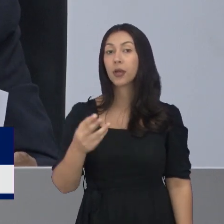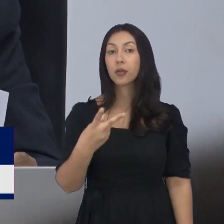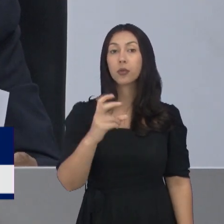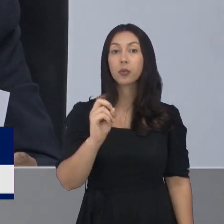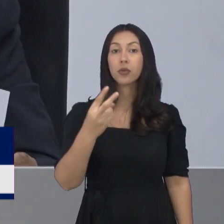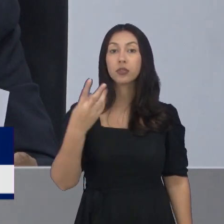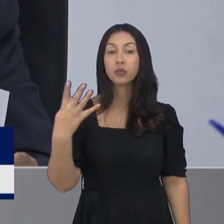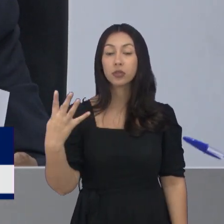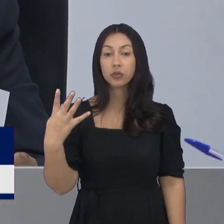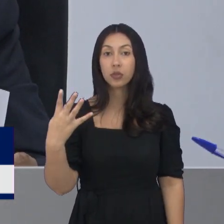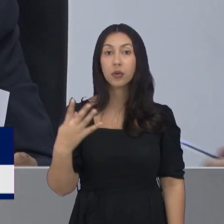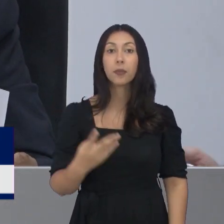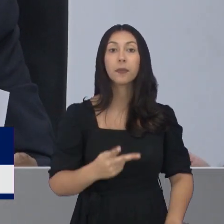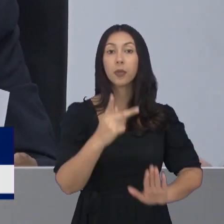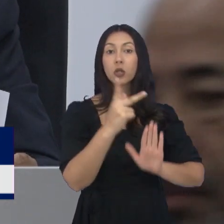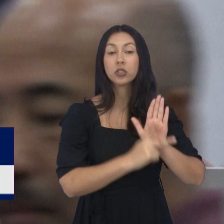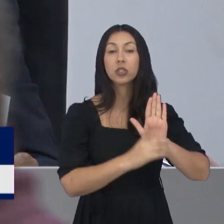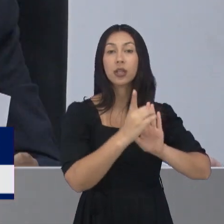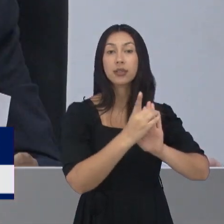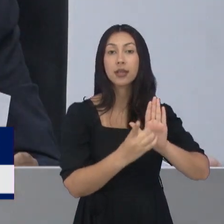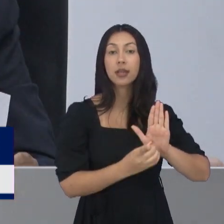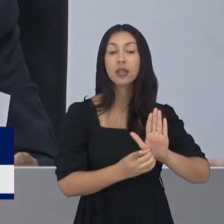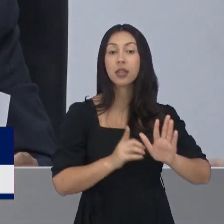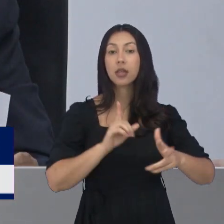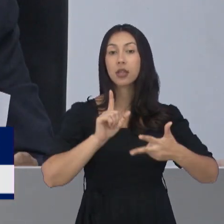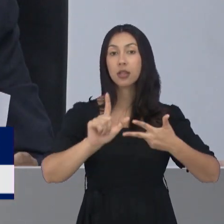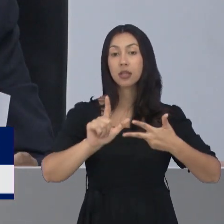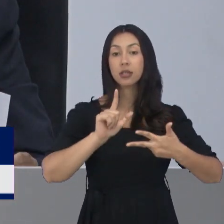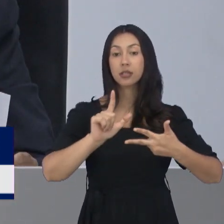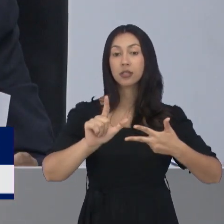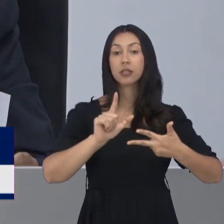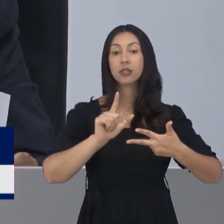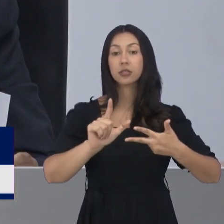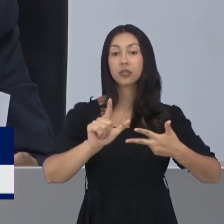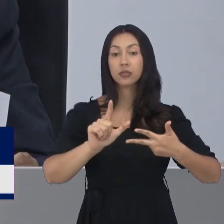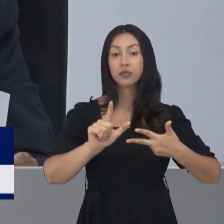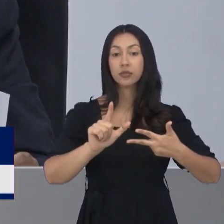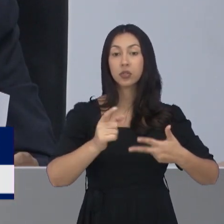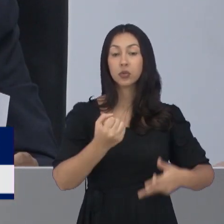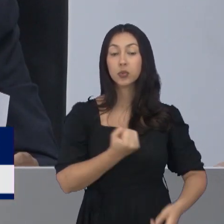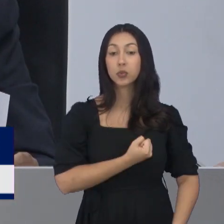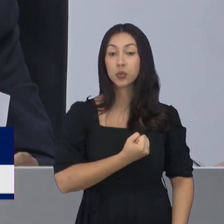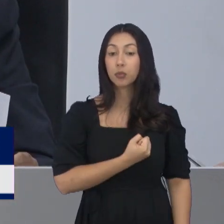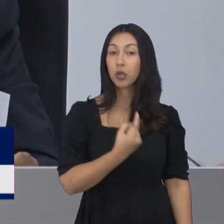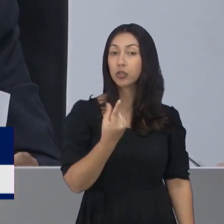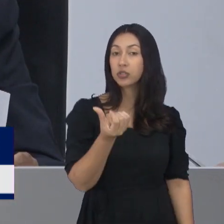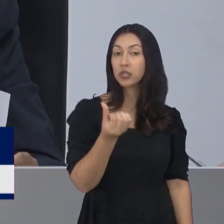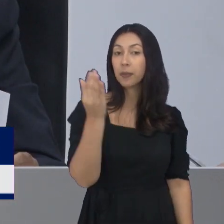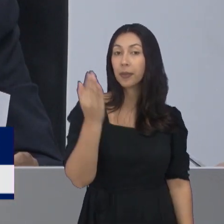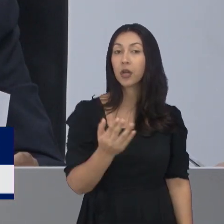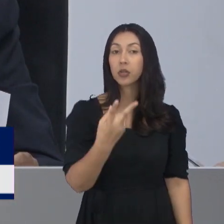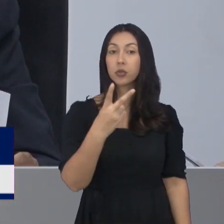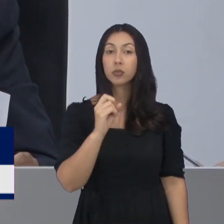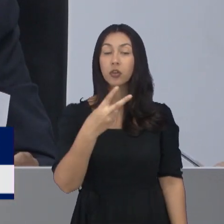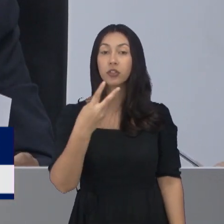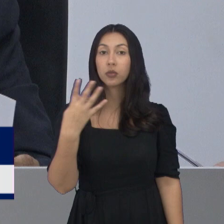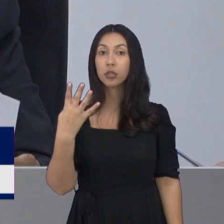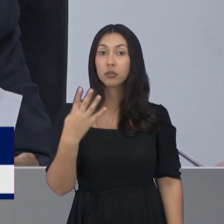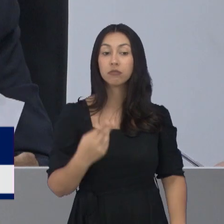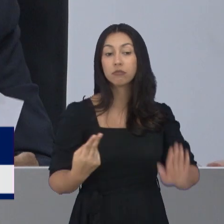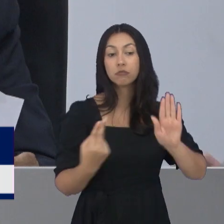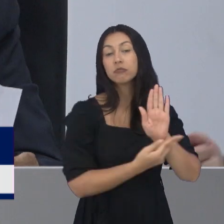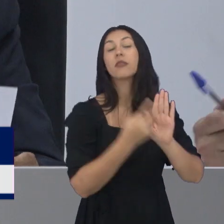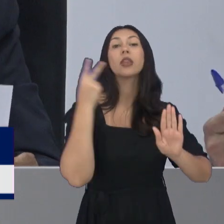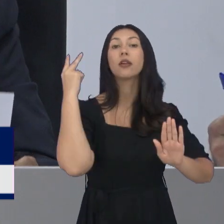4870/2024, projeto de decreto legislativo de número 16/2024, autoria do